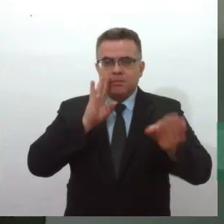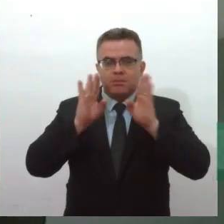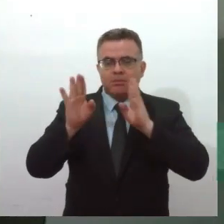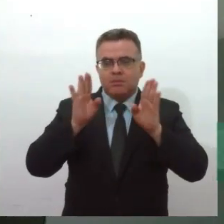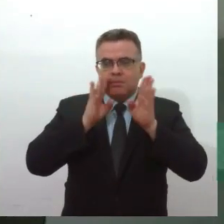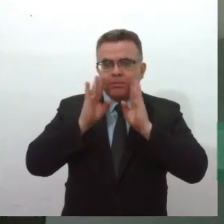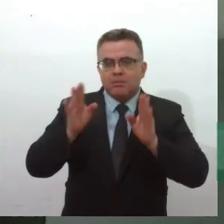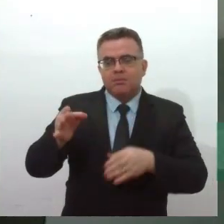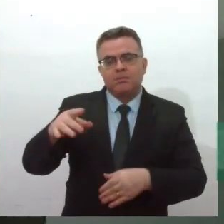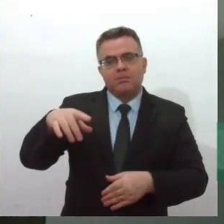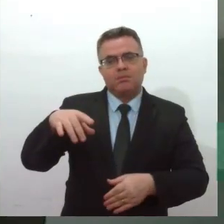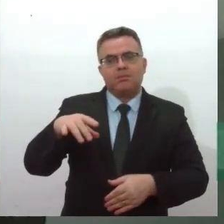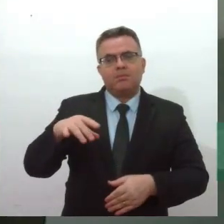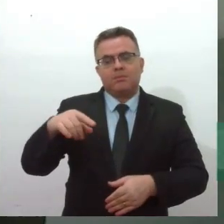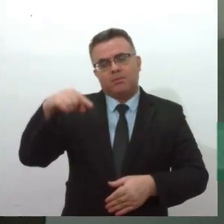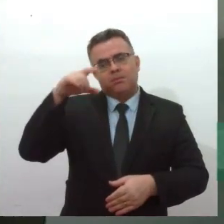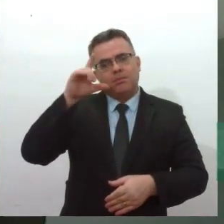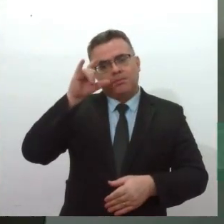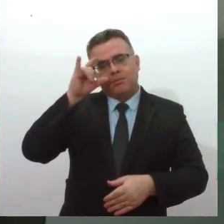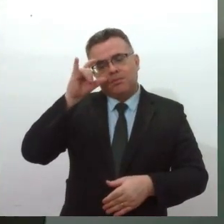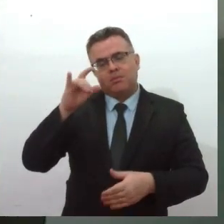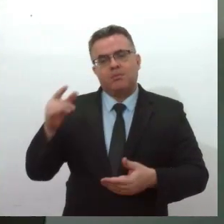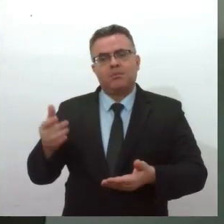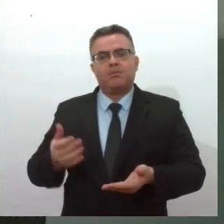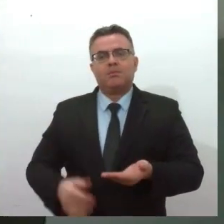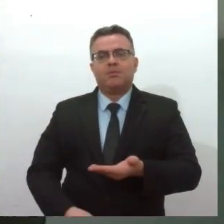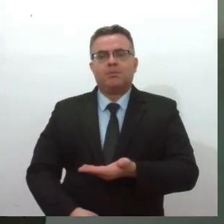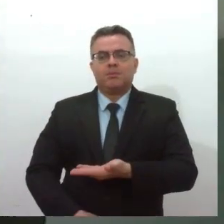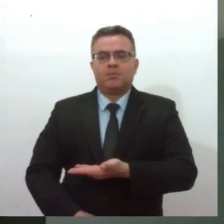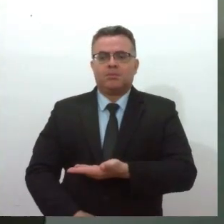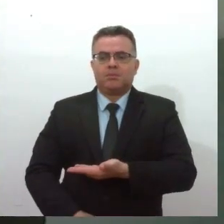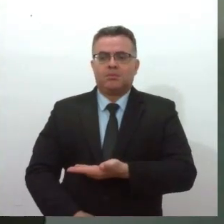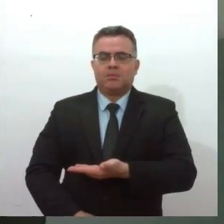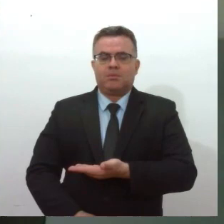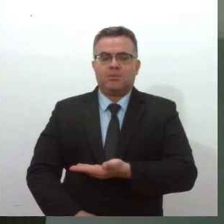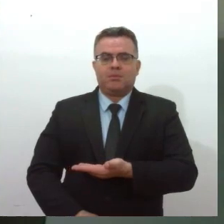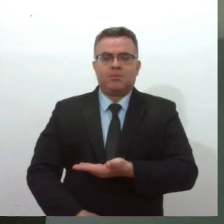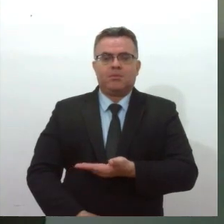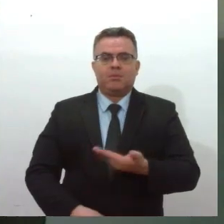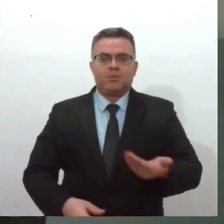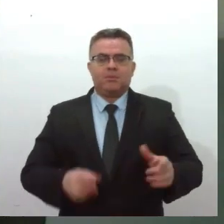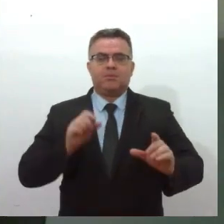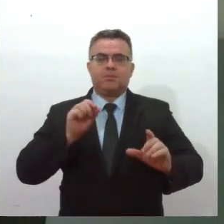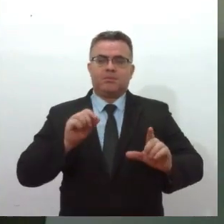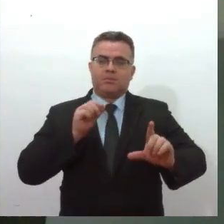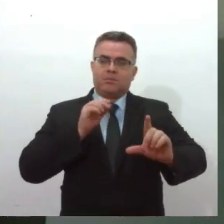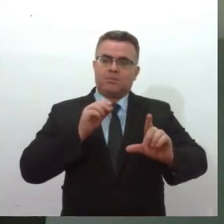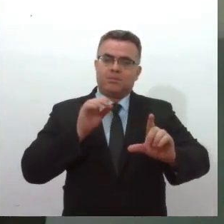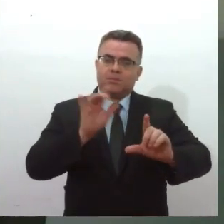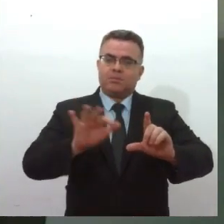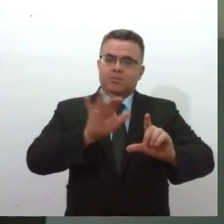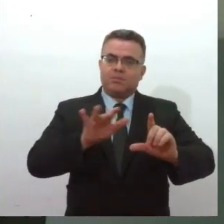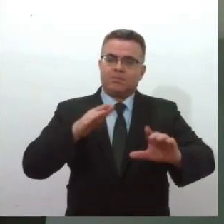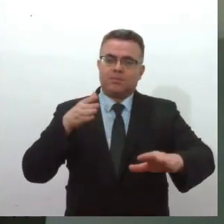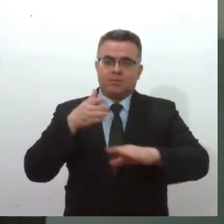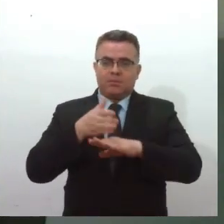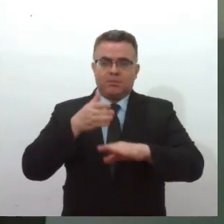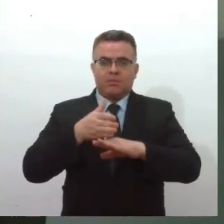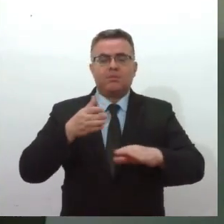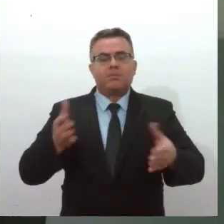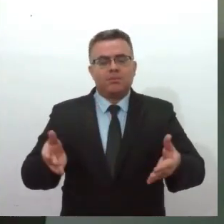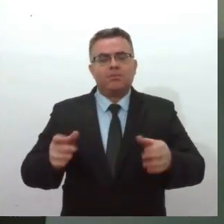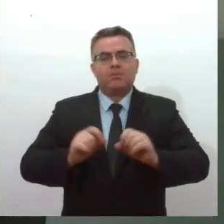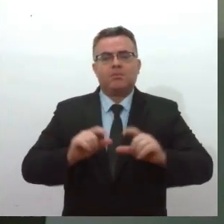Twitter @tales para acessar o nosso canal no YouTube é só posicion na câmera do celular no QR Code que aparece do lado